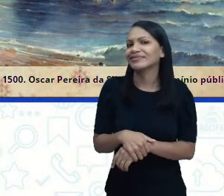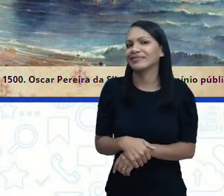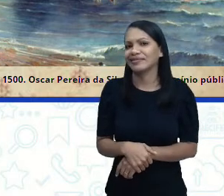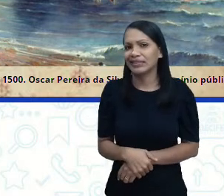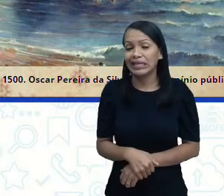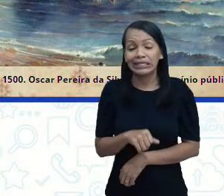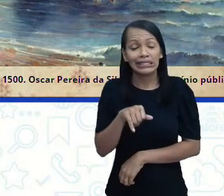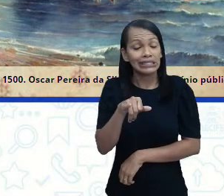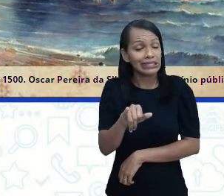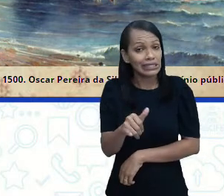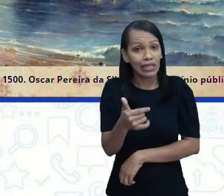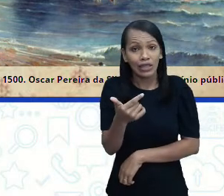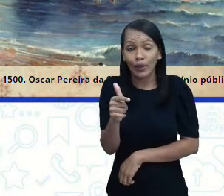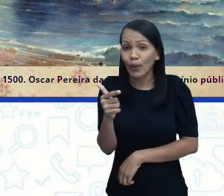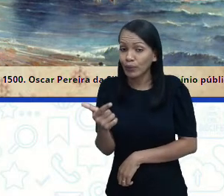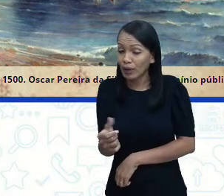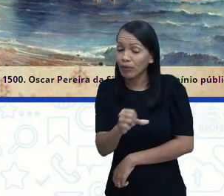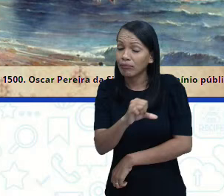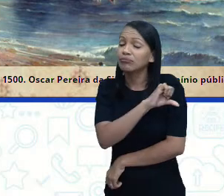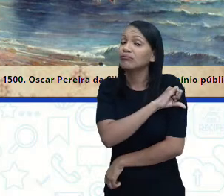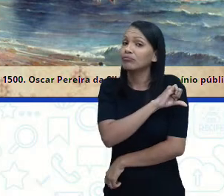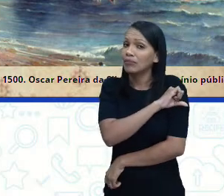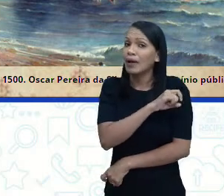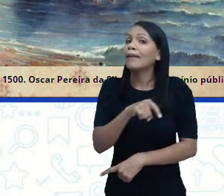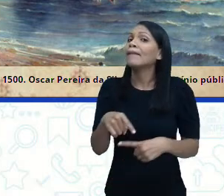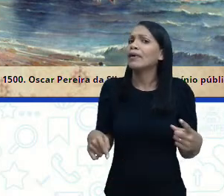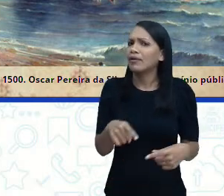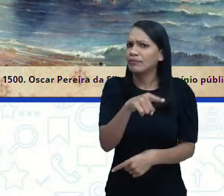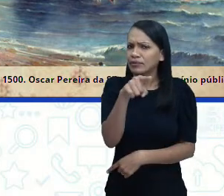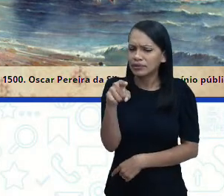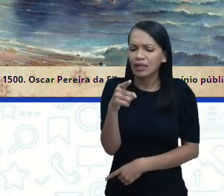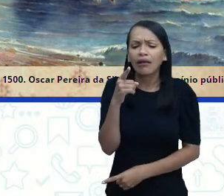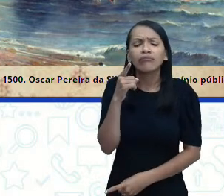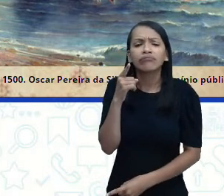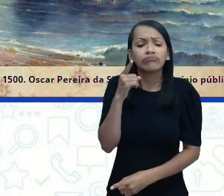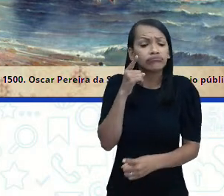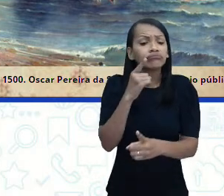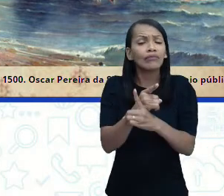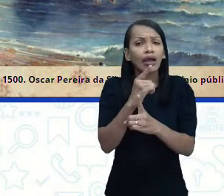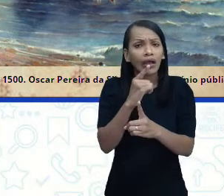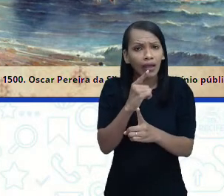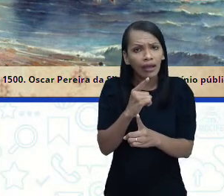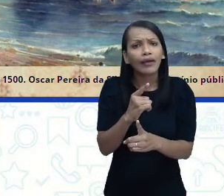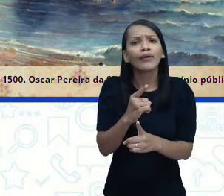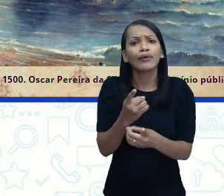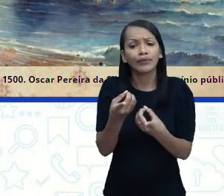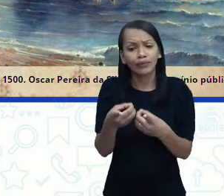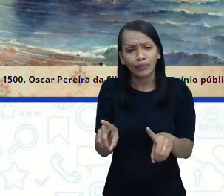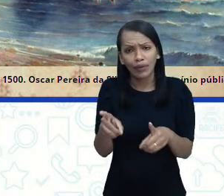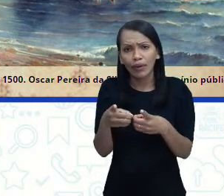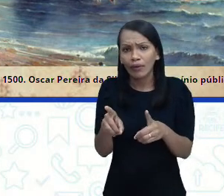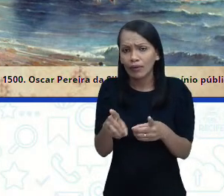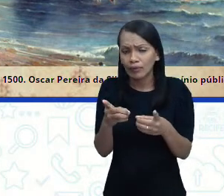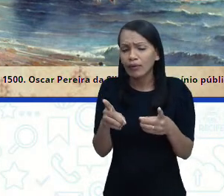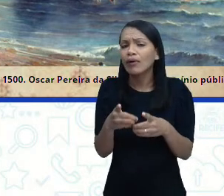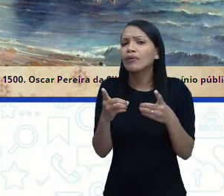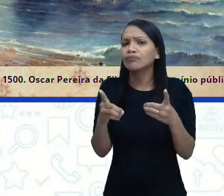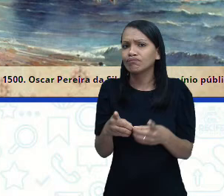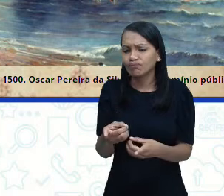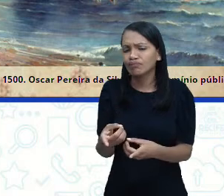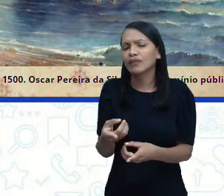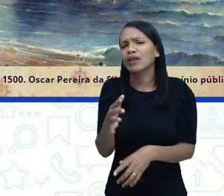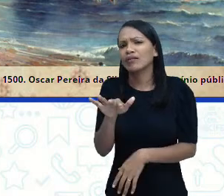se não no de vocês, né, do 9º ano, mas vocês encontram essa imagem no livro didático da turma do 7º